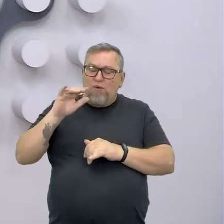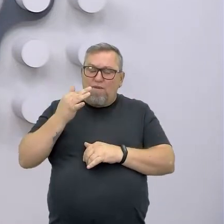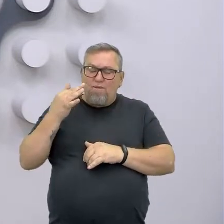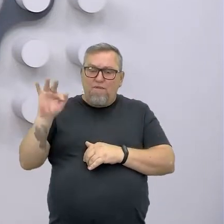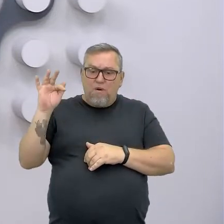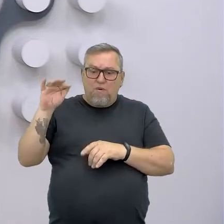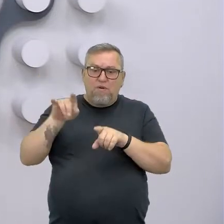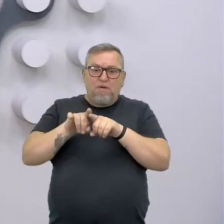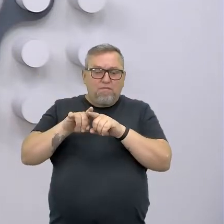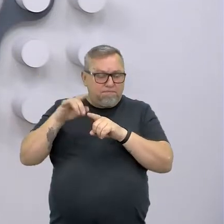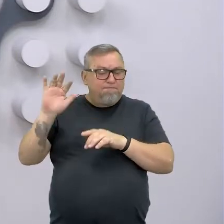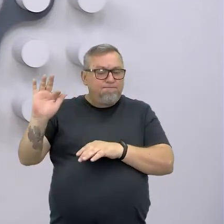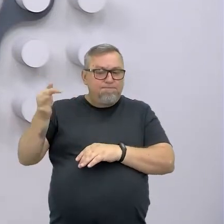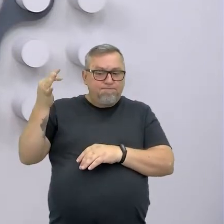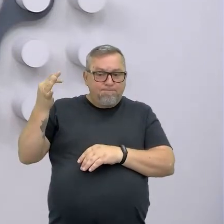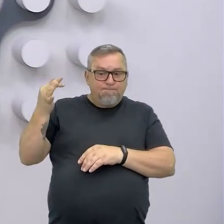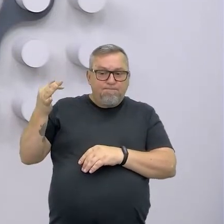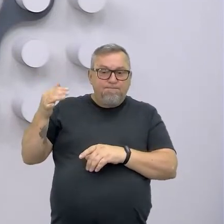informação, ou numa